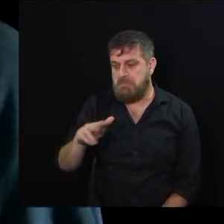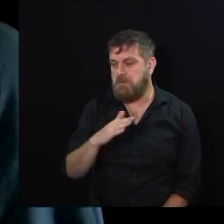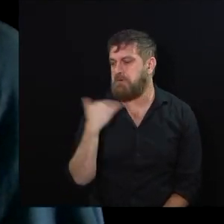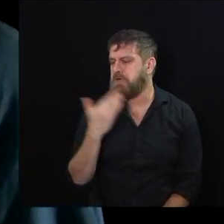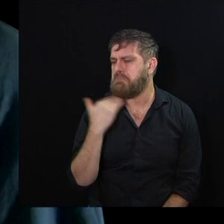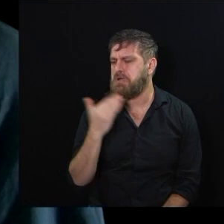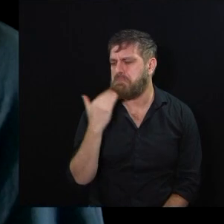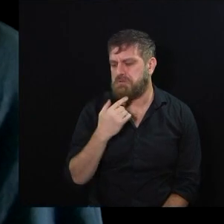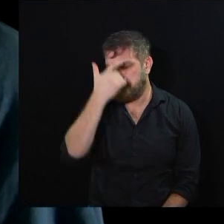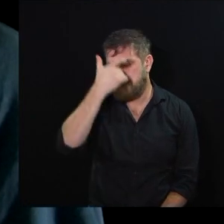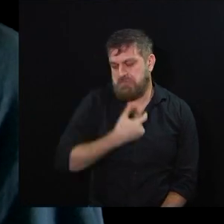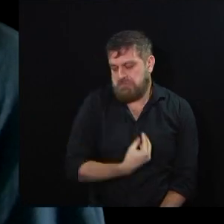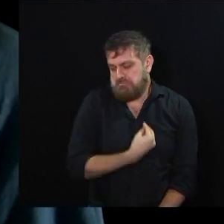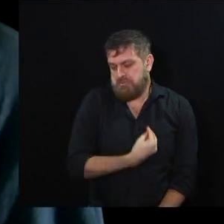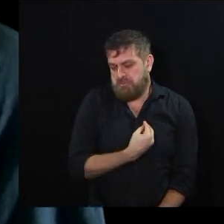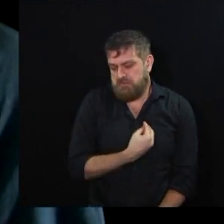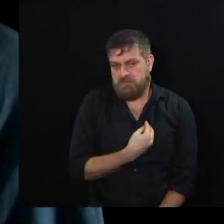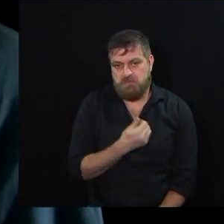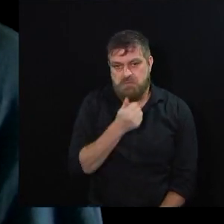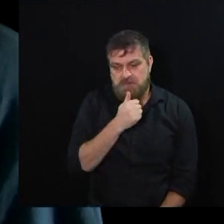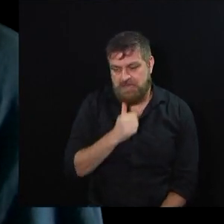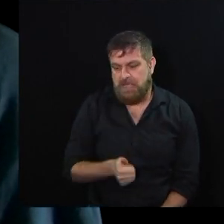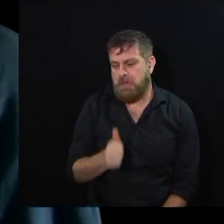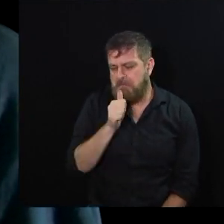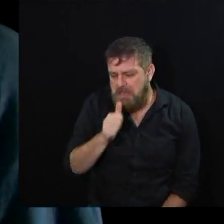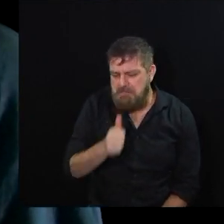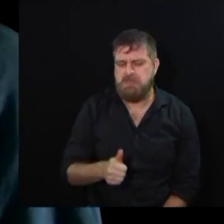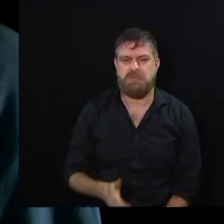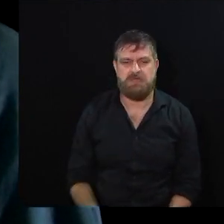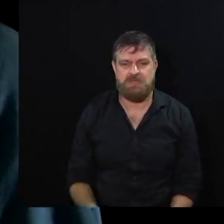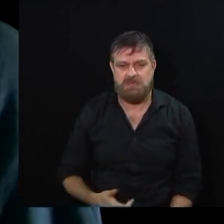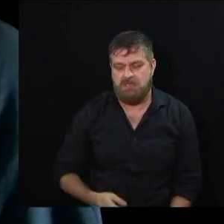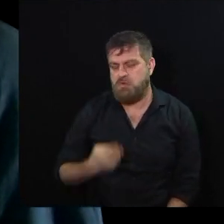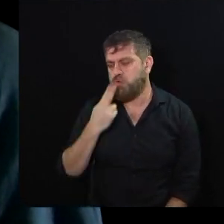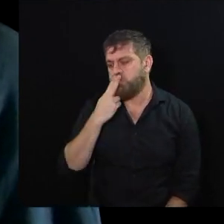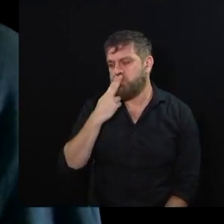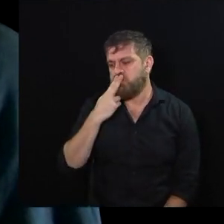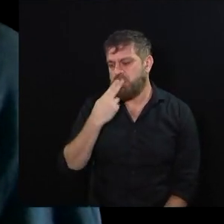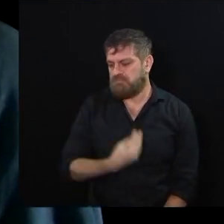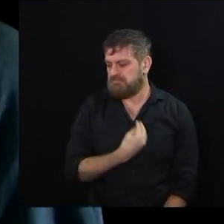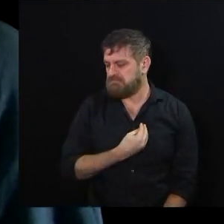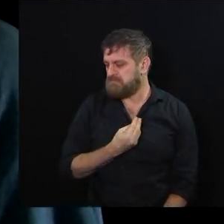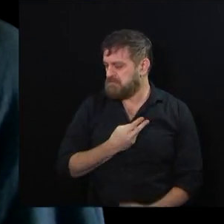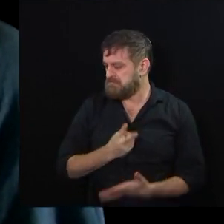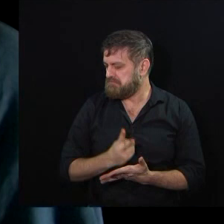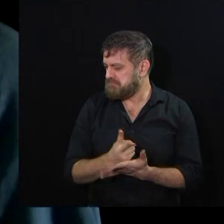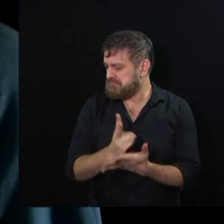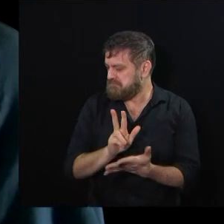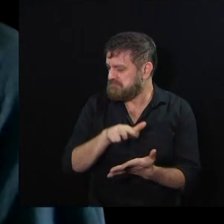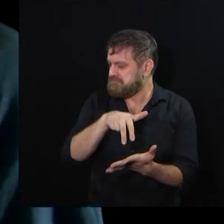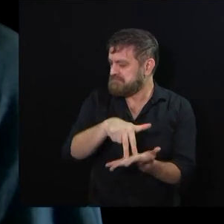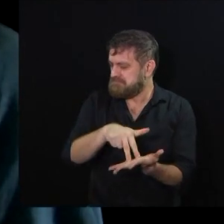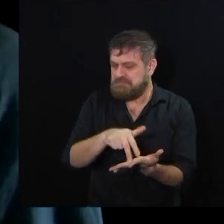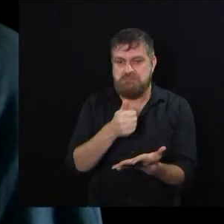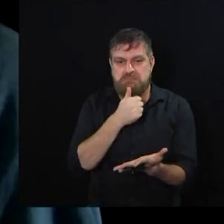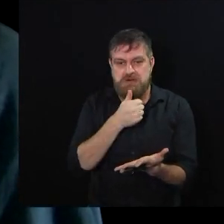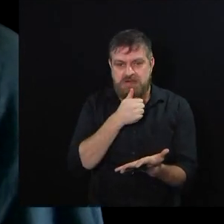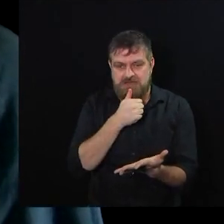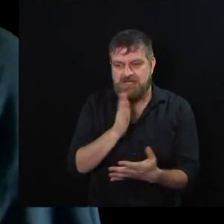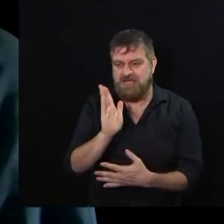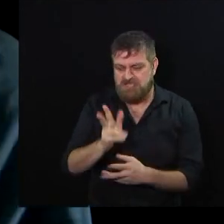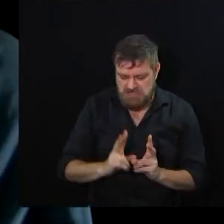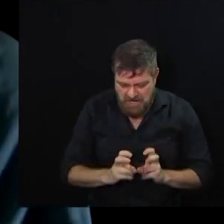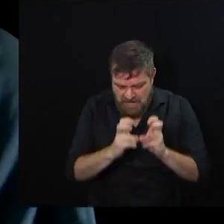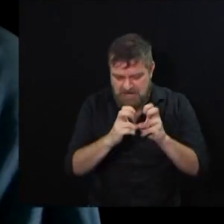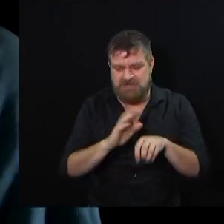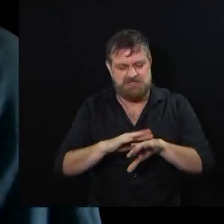Eu que mais bebi, mais fumei. Estou aqui ainda. Só que eu já tive câncer, sarei.